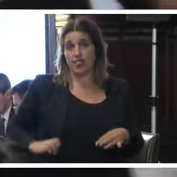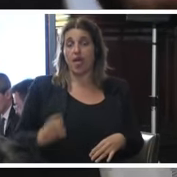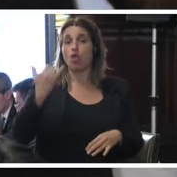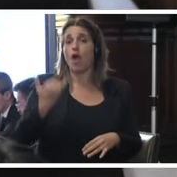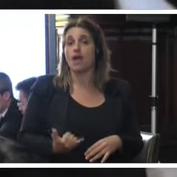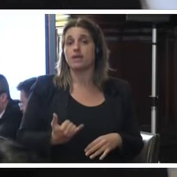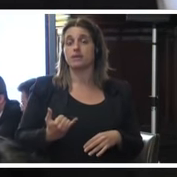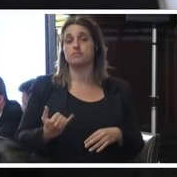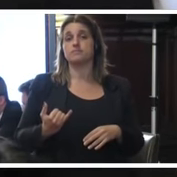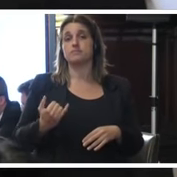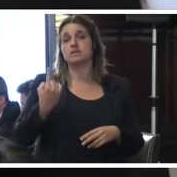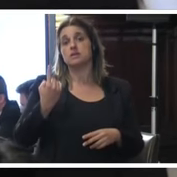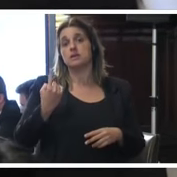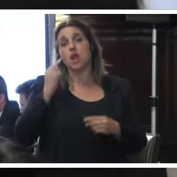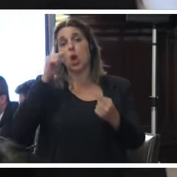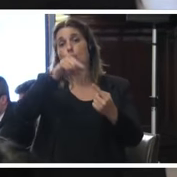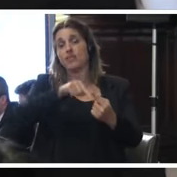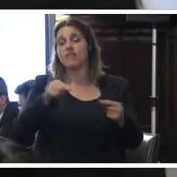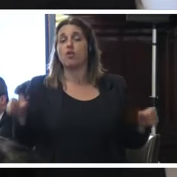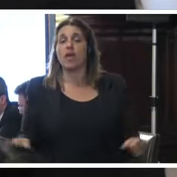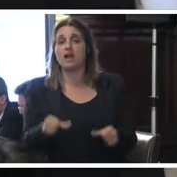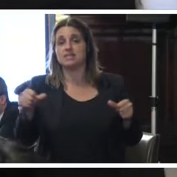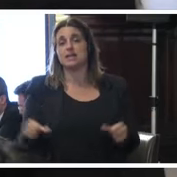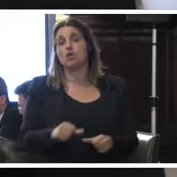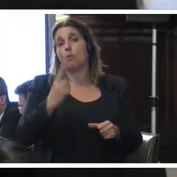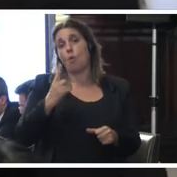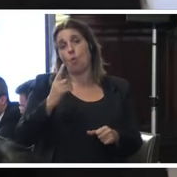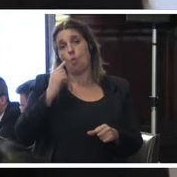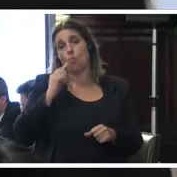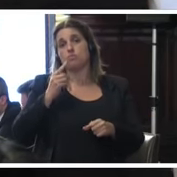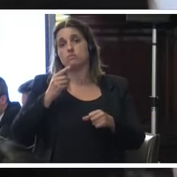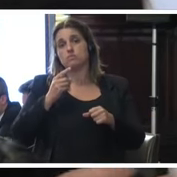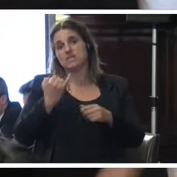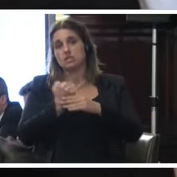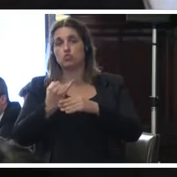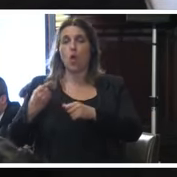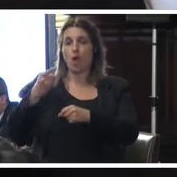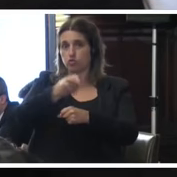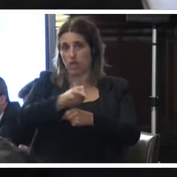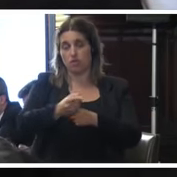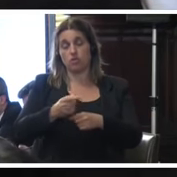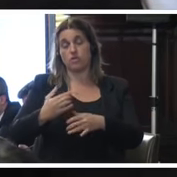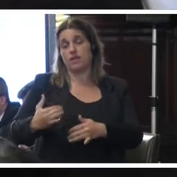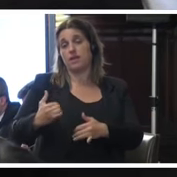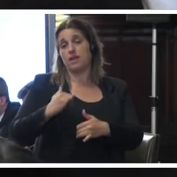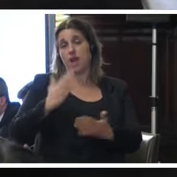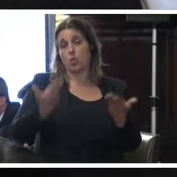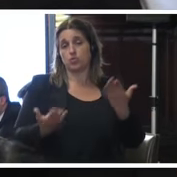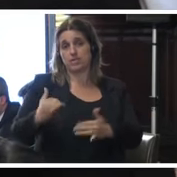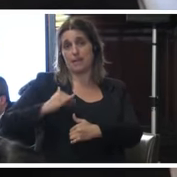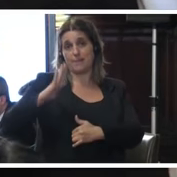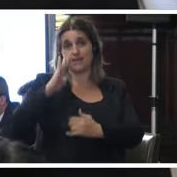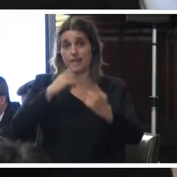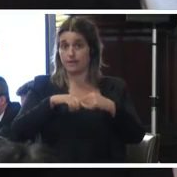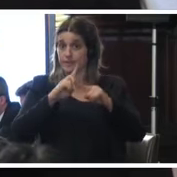funcionar como órgão acusador perante a justiça militar. Assim, a titularidade da ação penal em